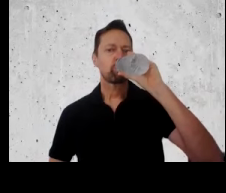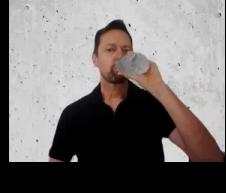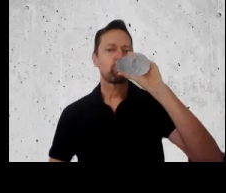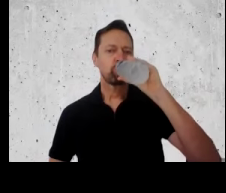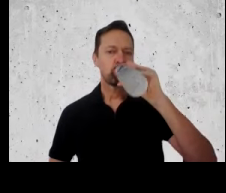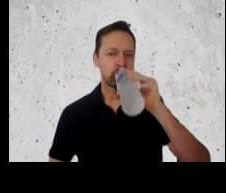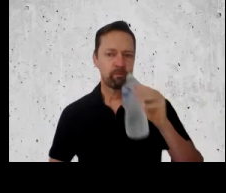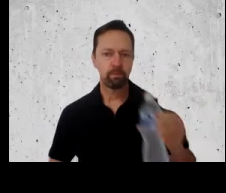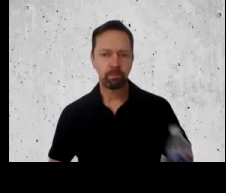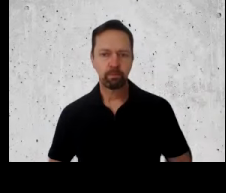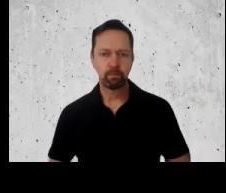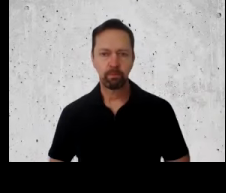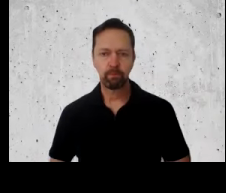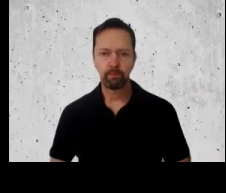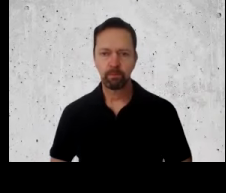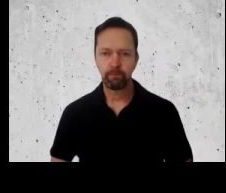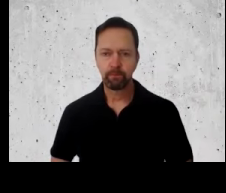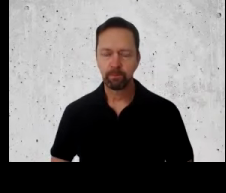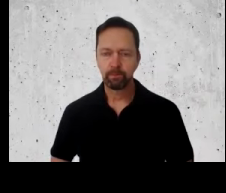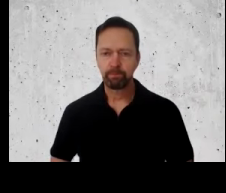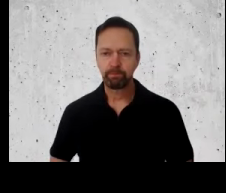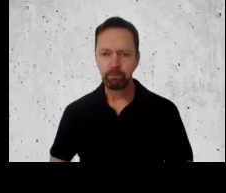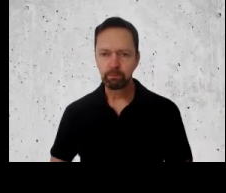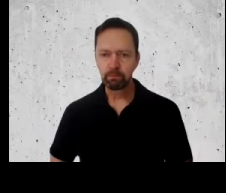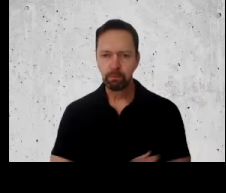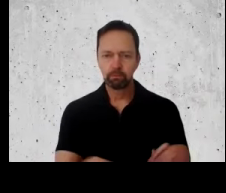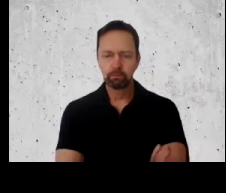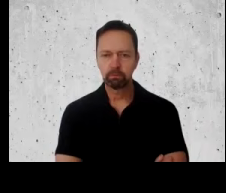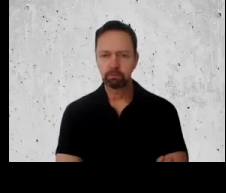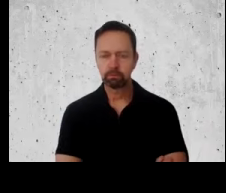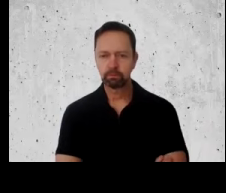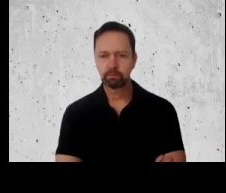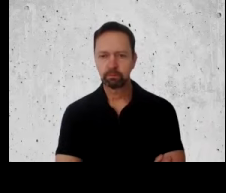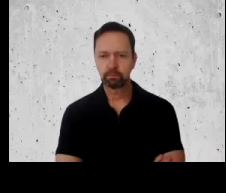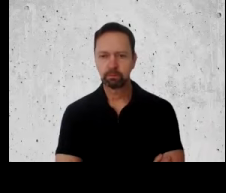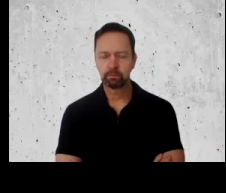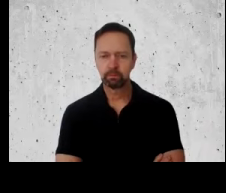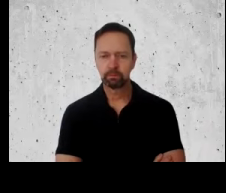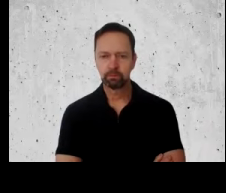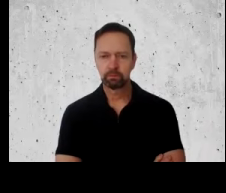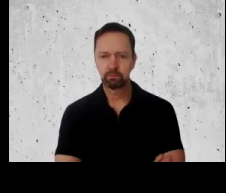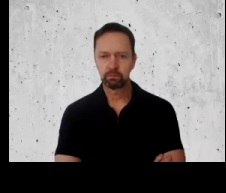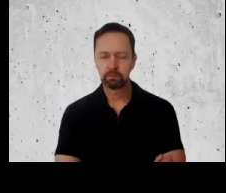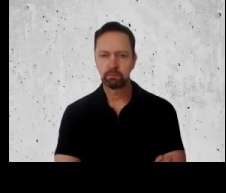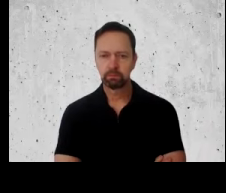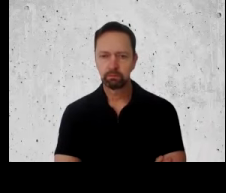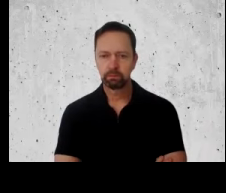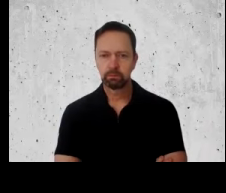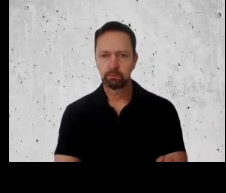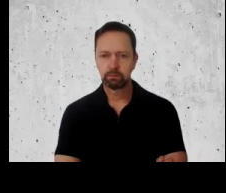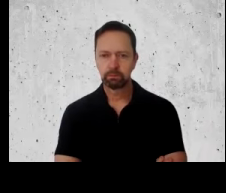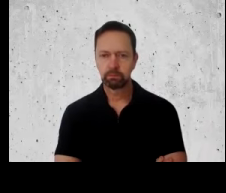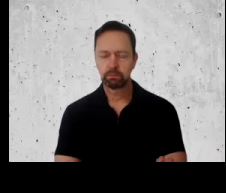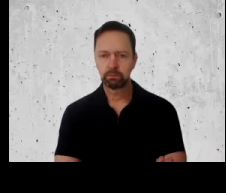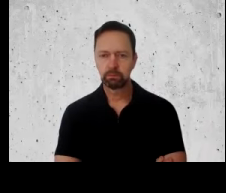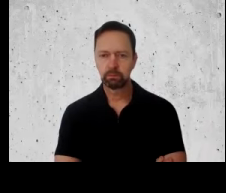Federal de Sergipe. Logo depois eu vim para Brasília. E aqui eu fiz um mestrado em Economia, na linha de defesa,